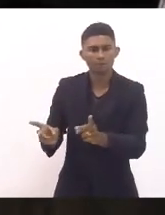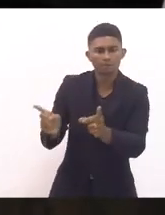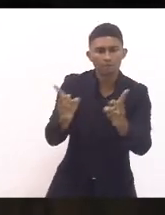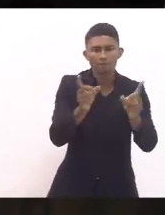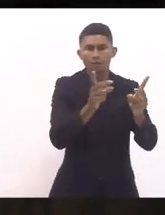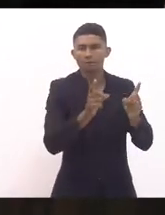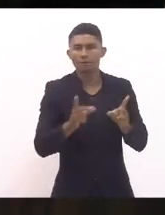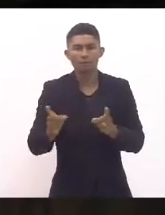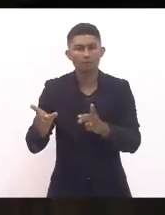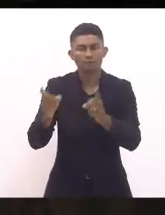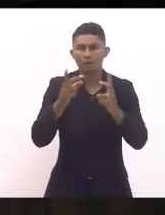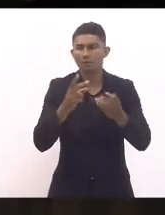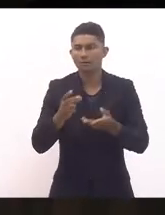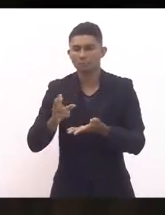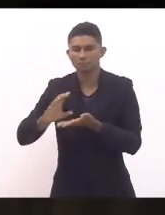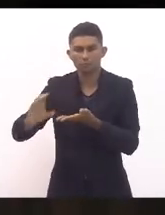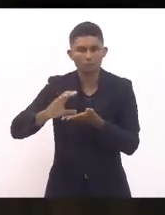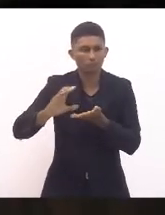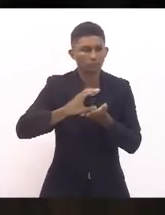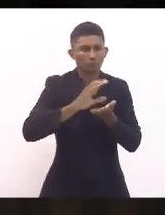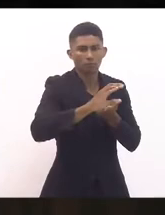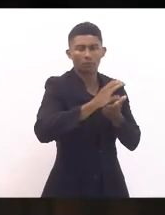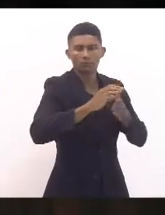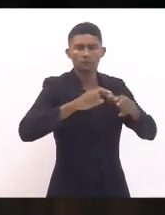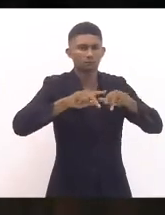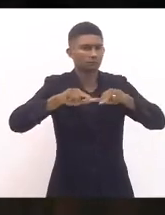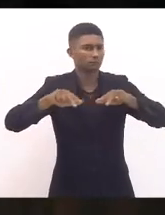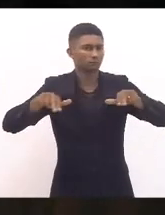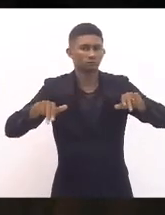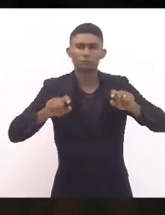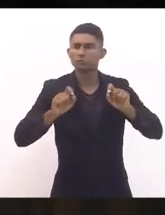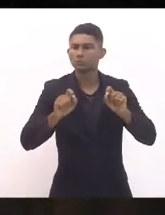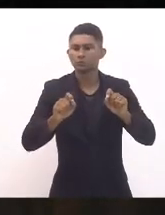de produtos que colaborem para a